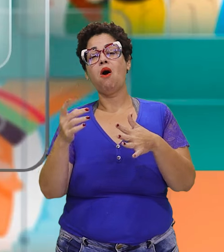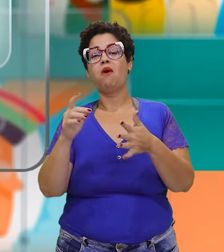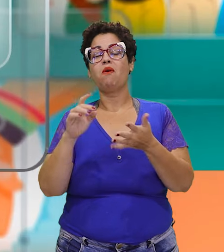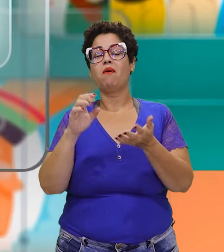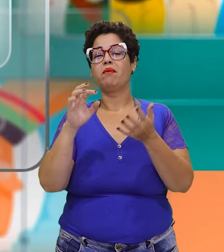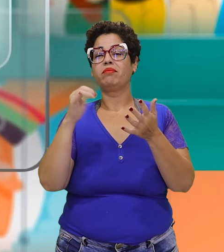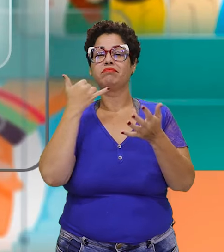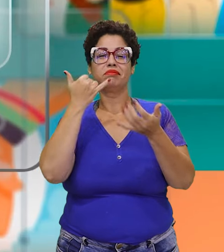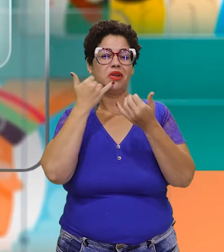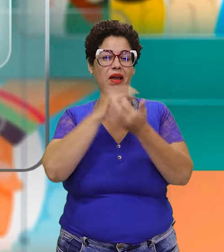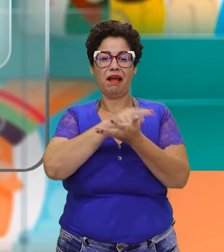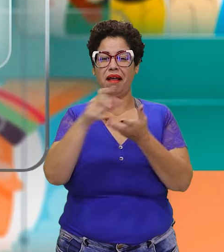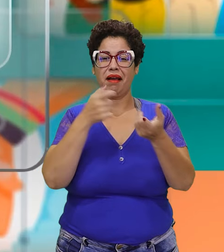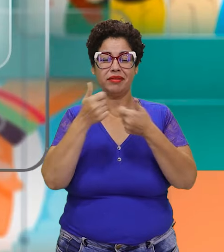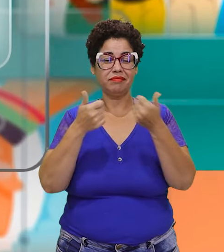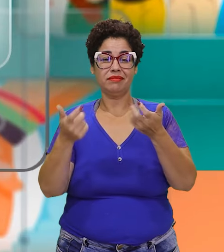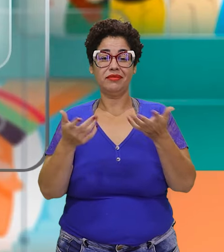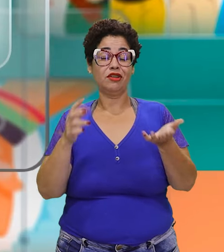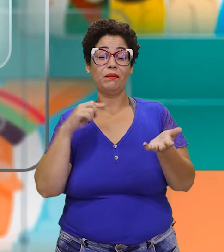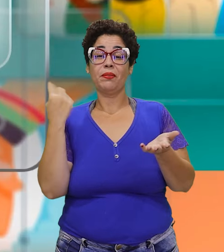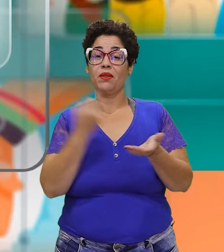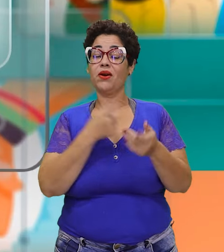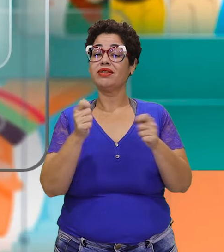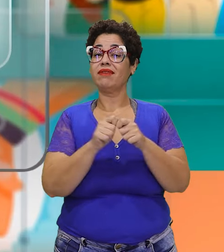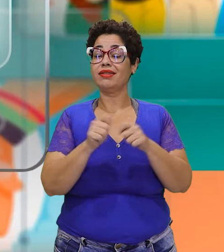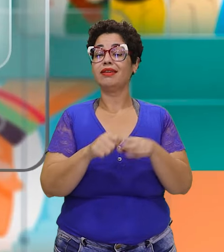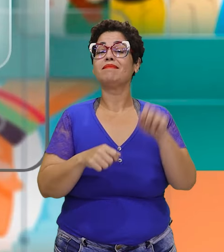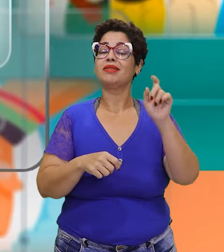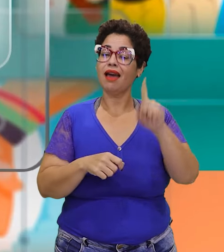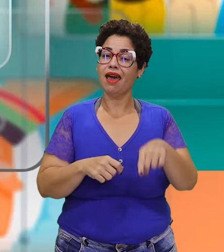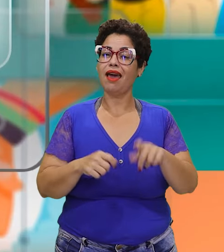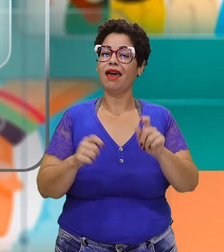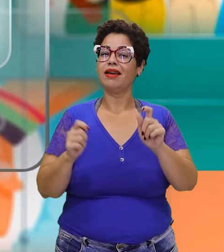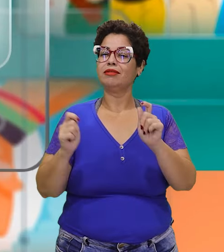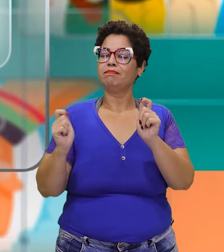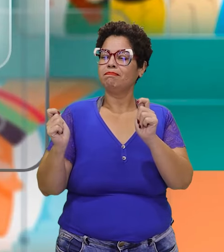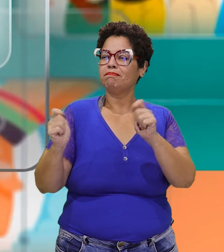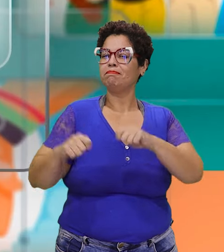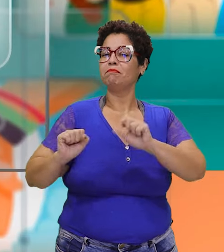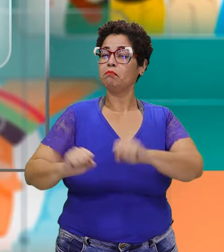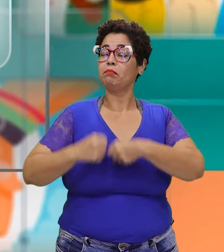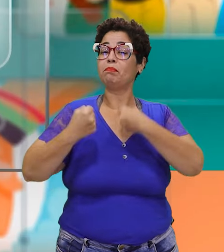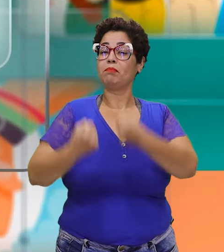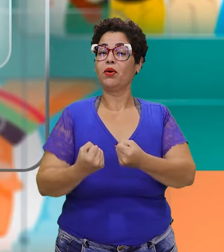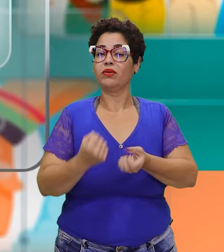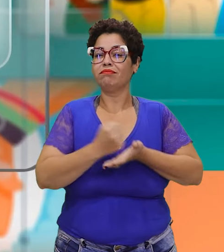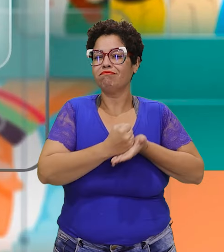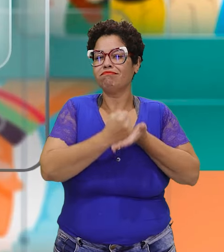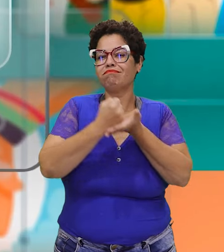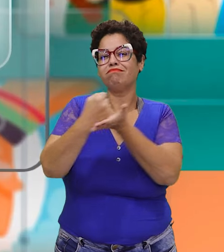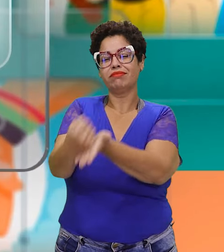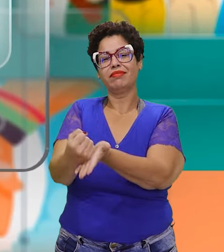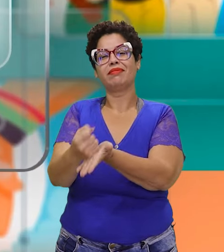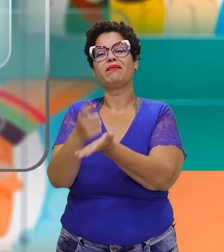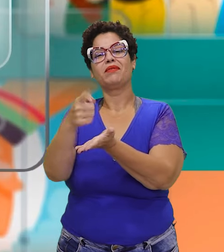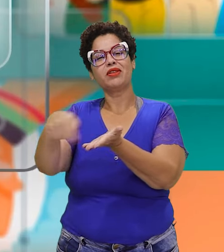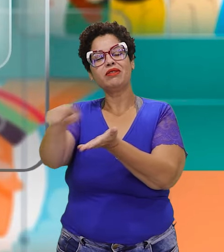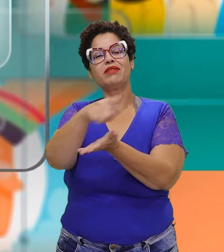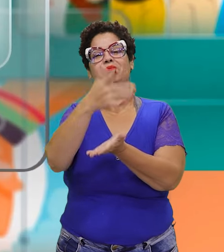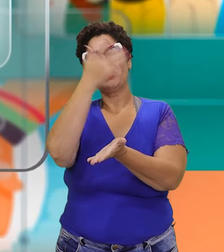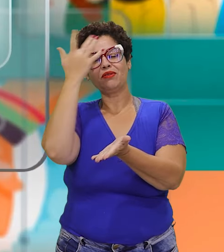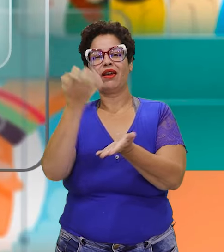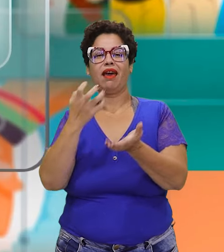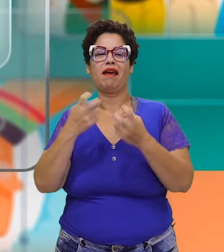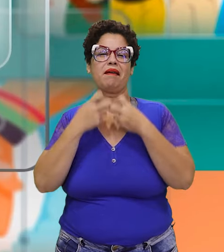mídias digitais agora, enfim, o que nós fazemos é potencializar essas vozes, né?